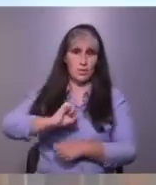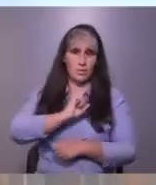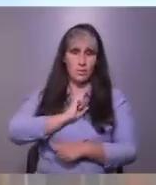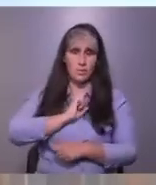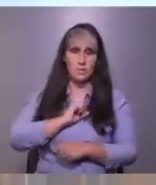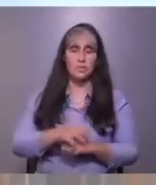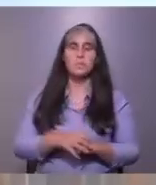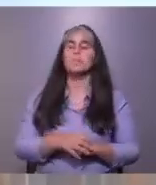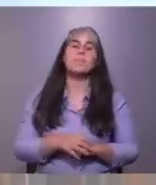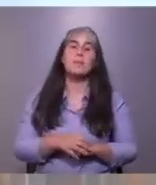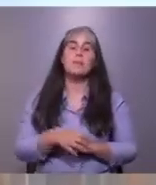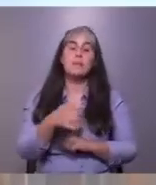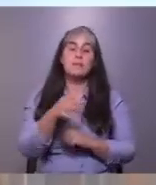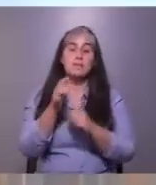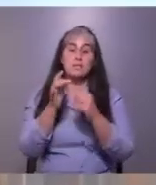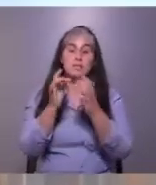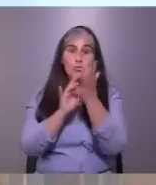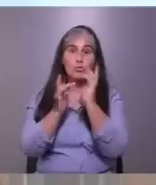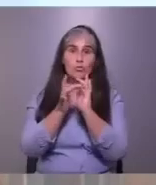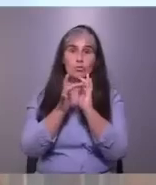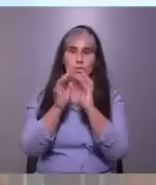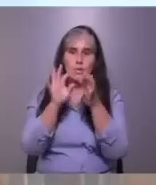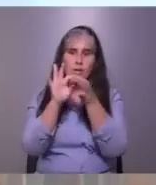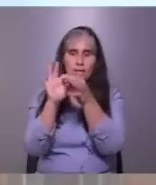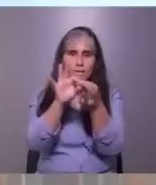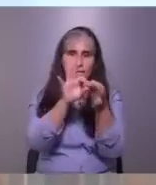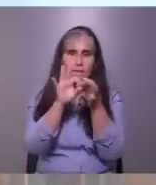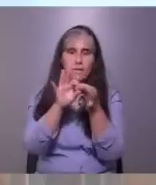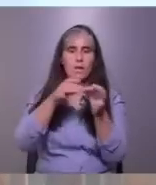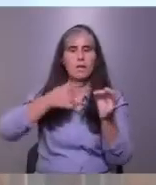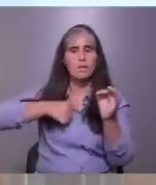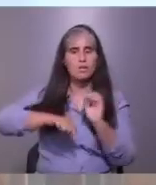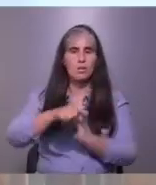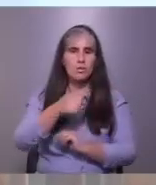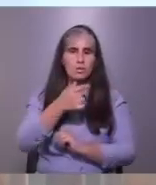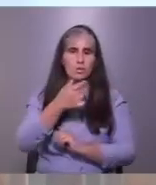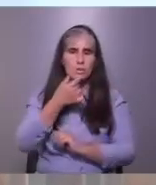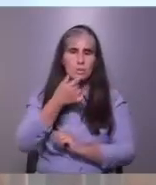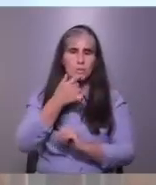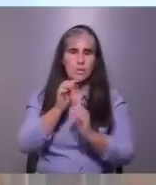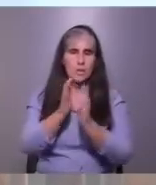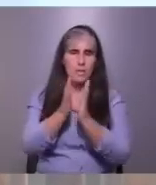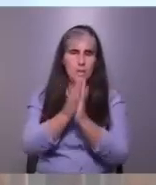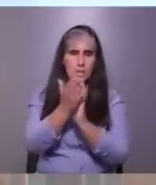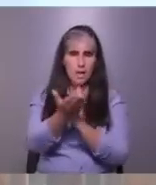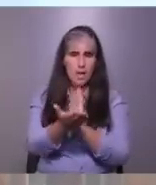Esta união e comunhão com Cristo, que experimentamos na Eucaristia, transforma-nos.